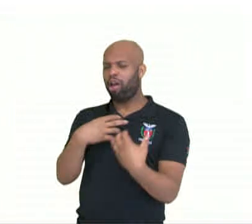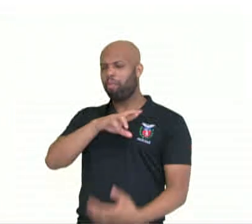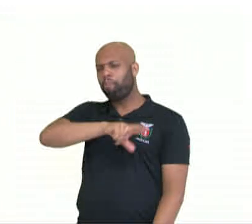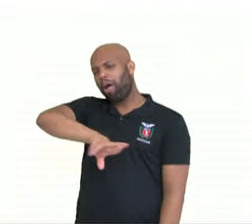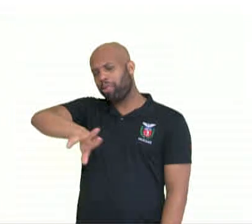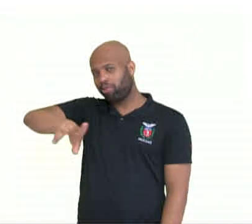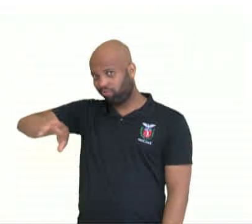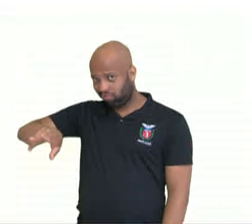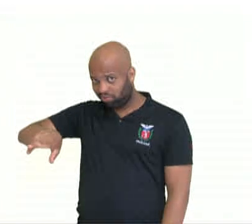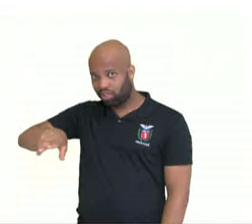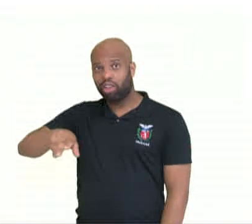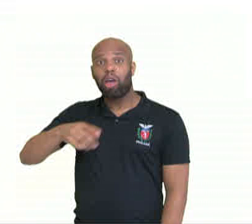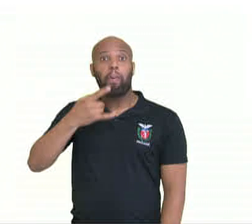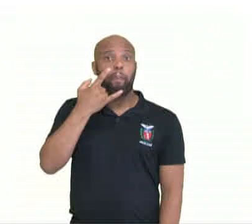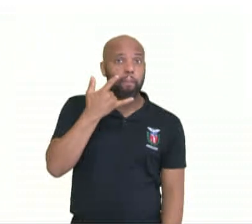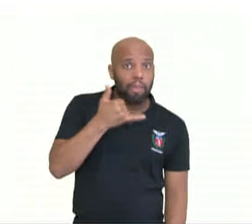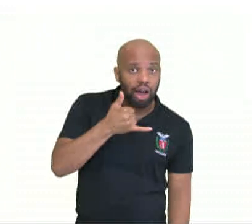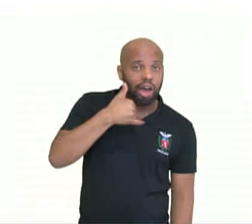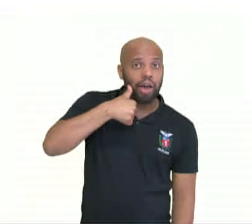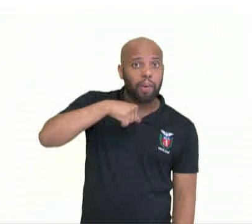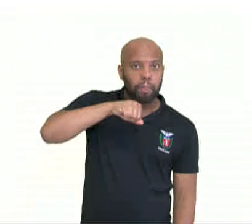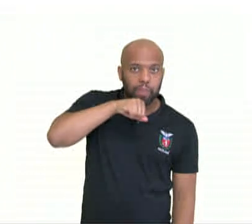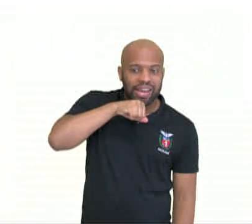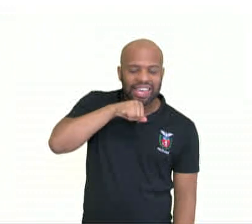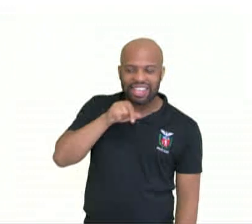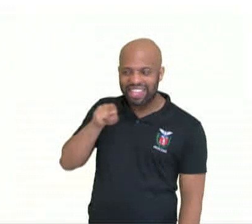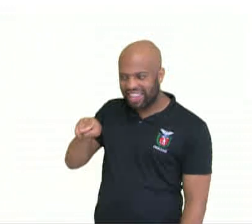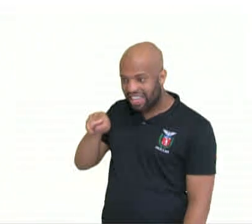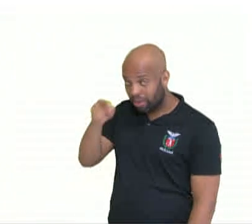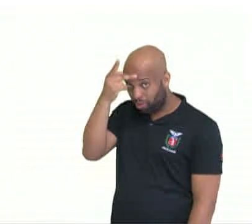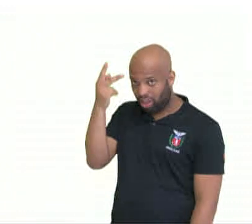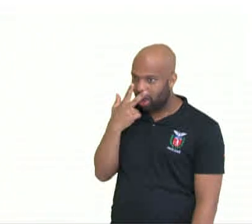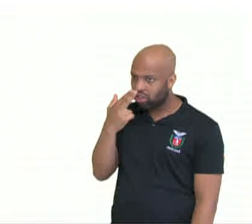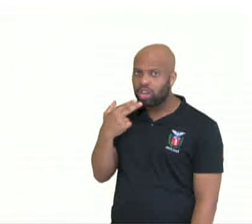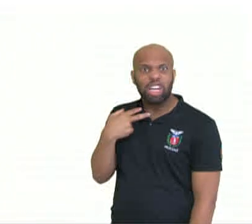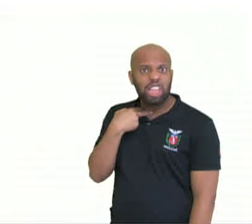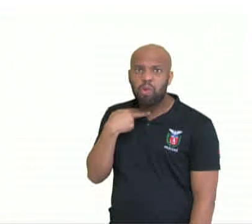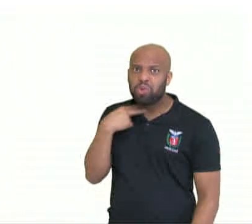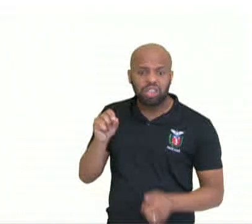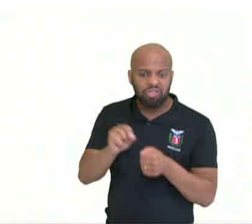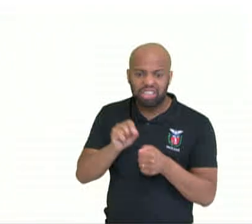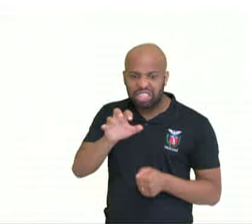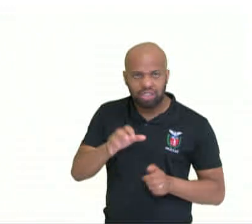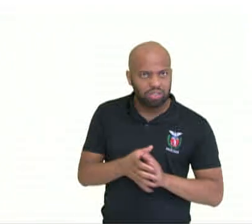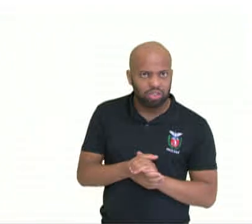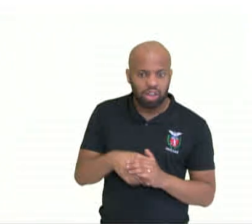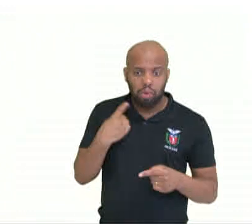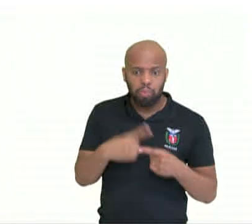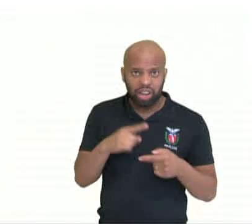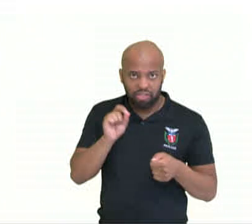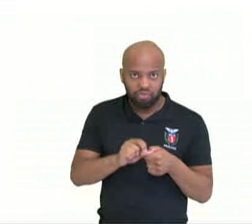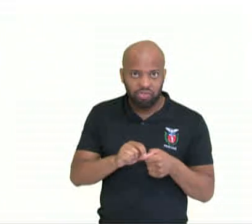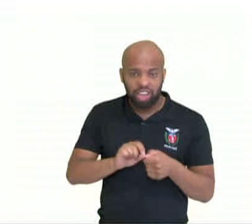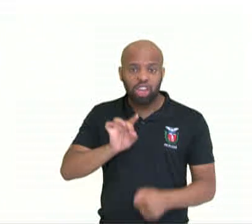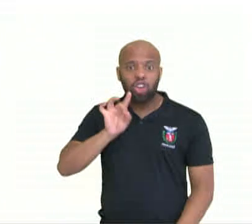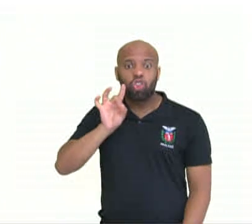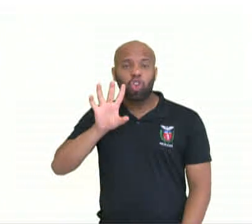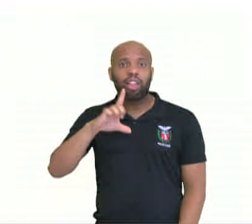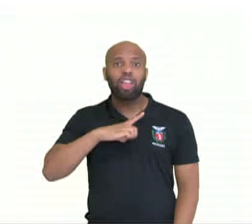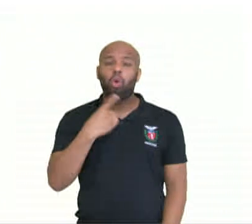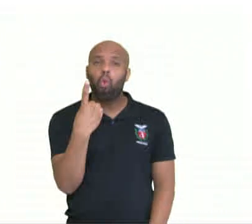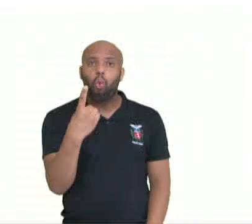desenvolve o clímax, que é o momento de maior tensão dramática, né, de uma crônica, ou seja, a partir